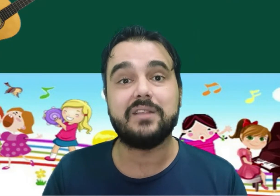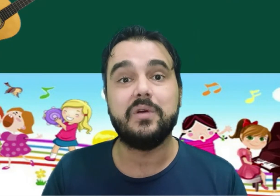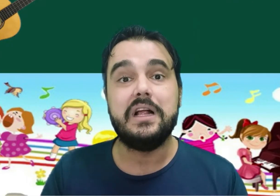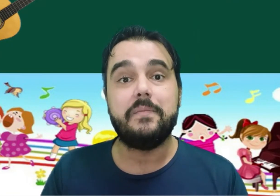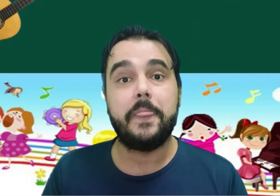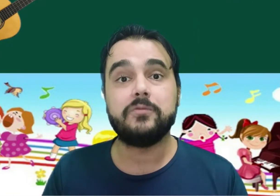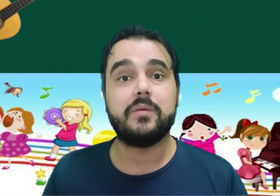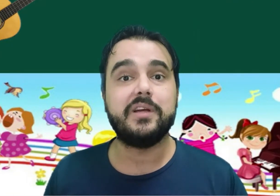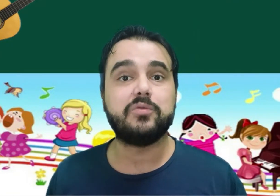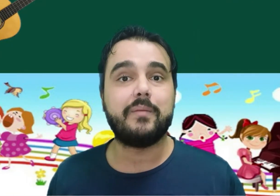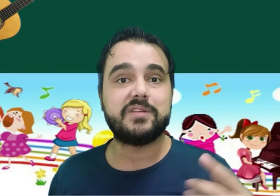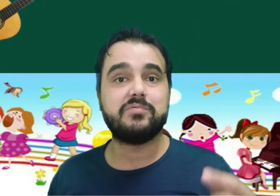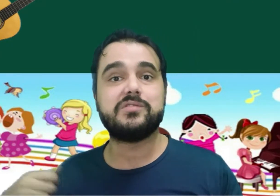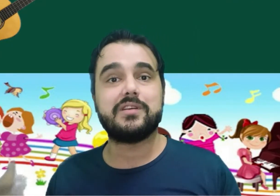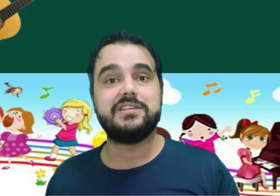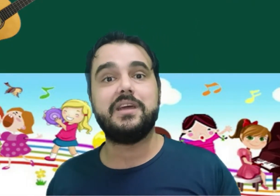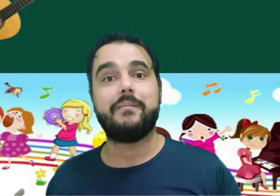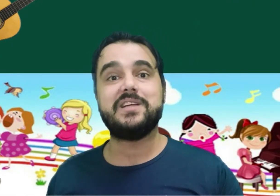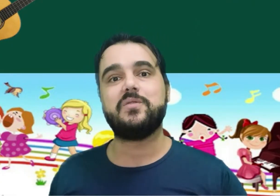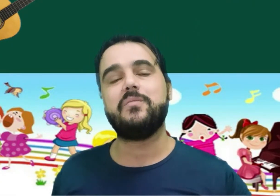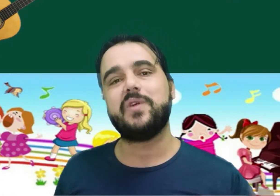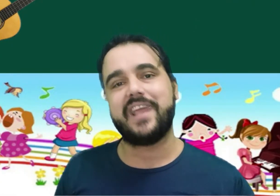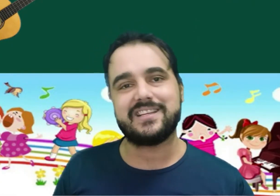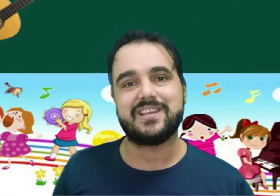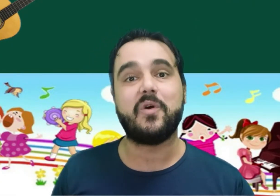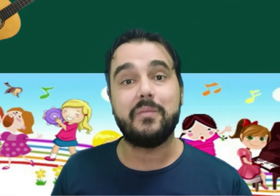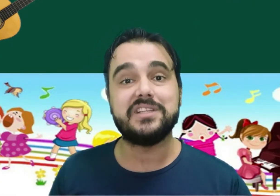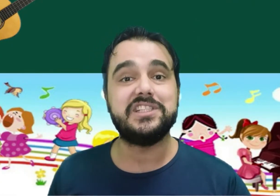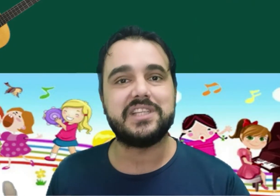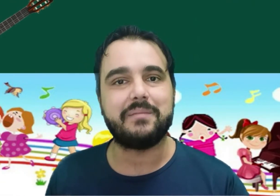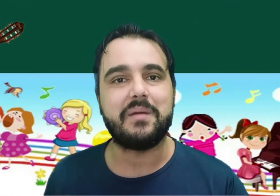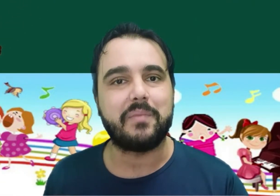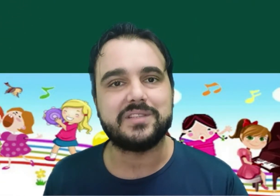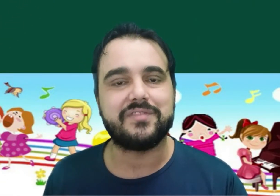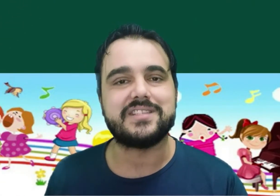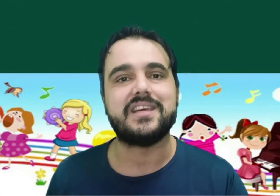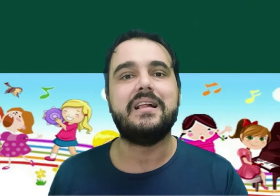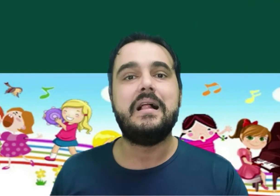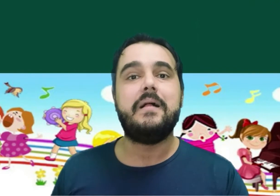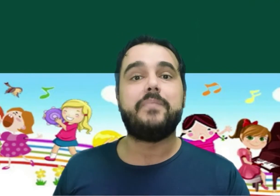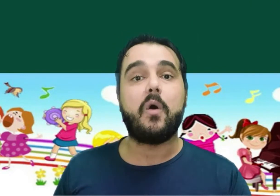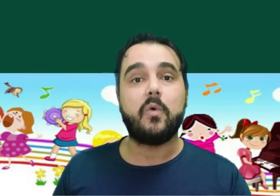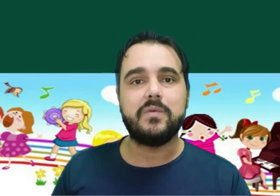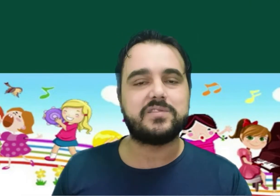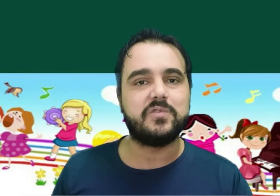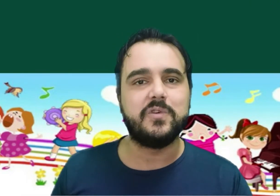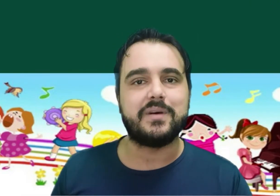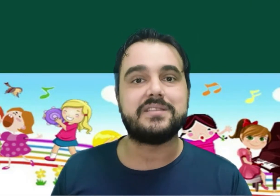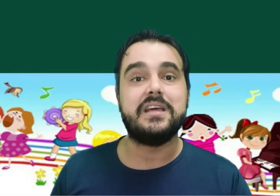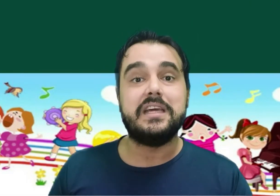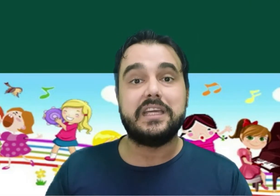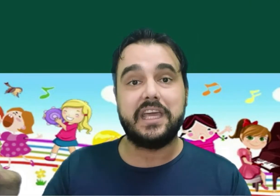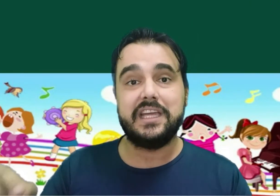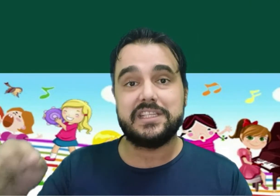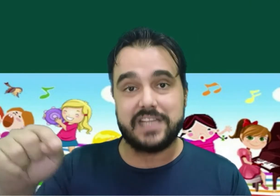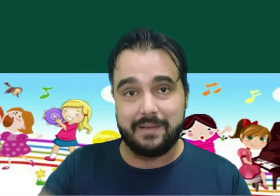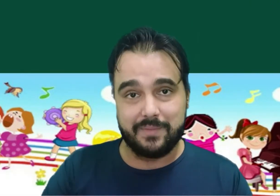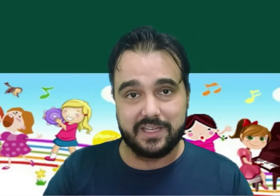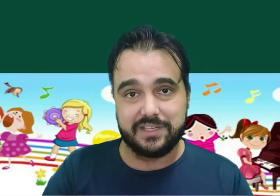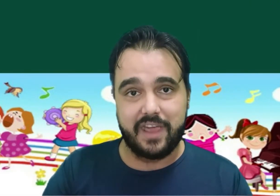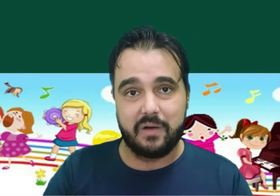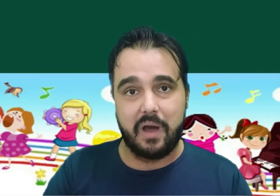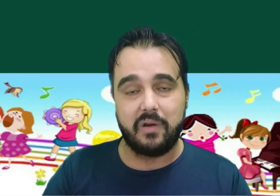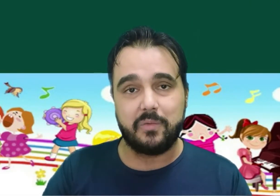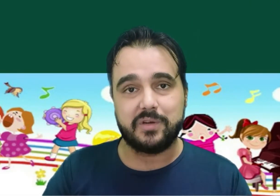foi tocado não somente com a pessoa sozinha, mas com uma orquestra, como a gente também pode fazer. Algumas turmas que